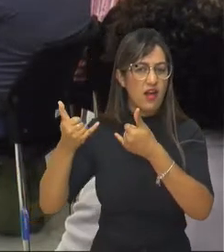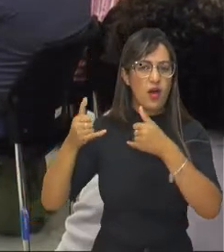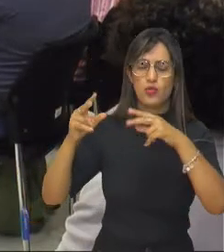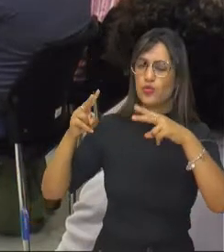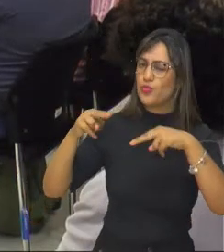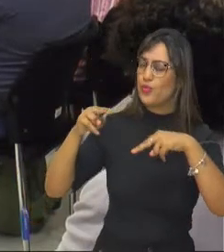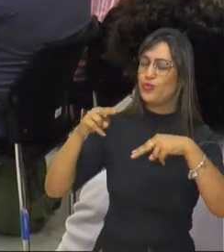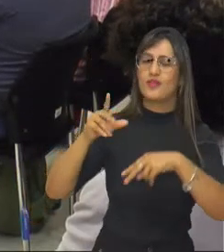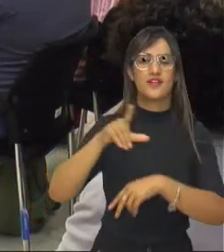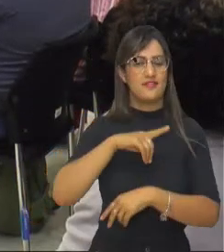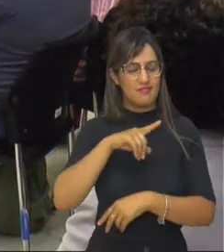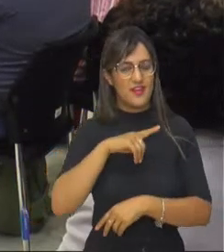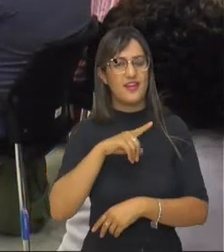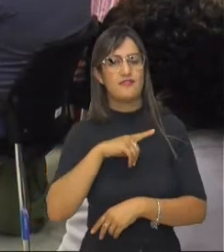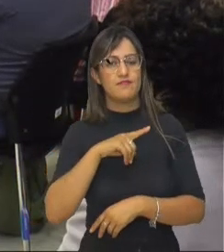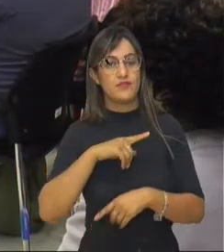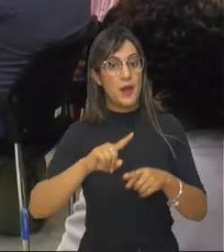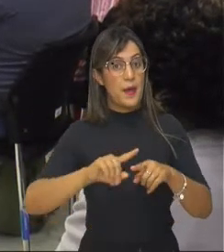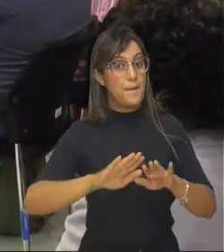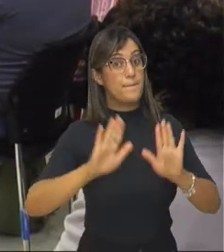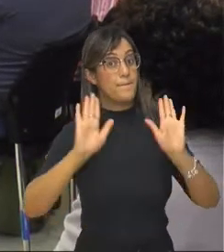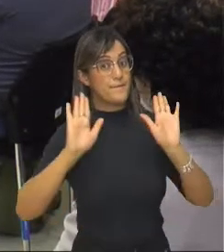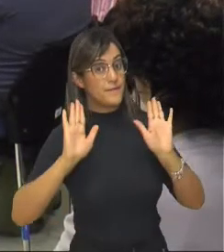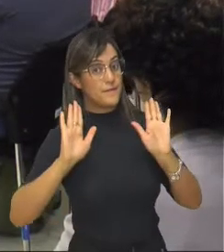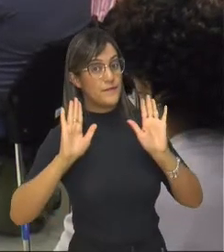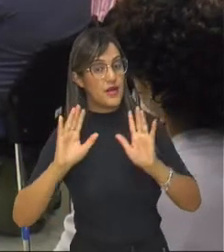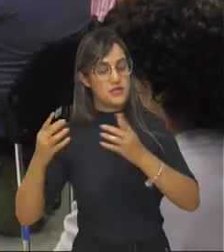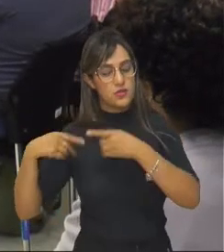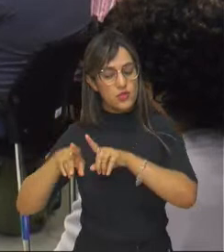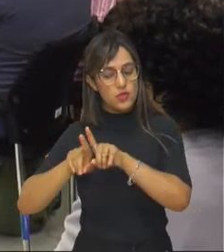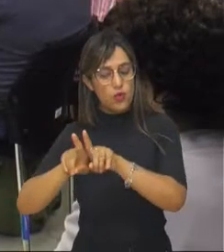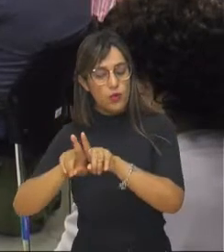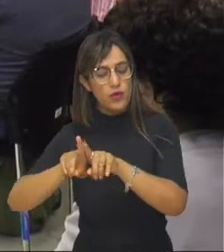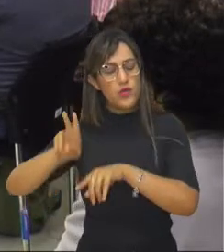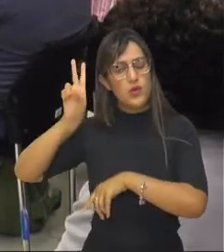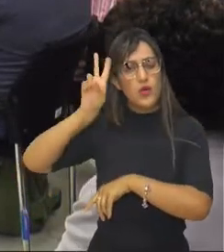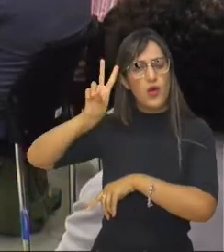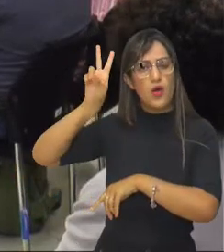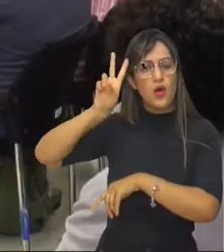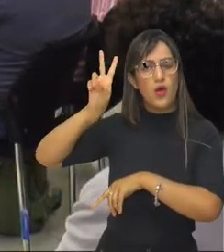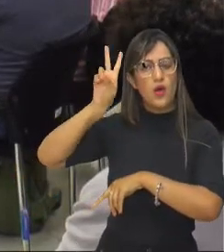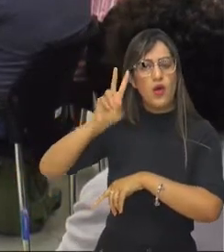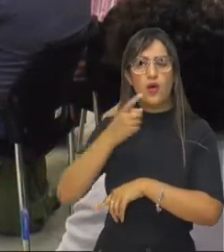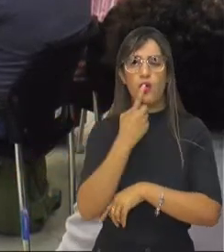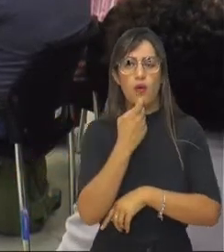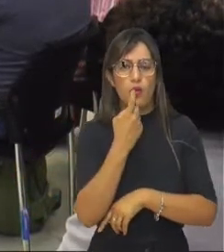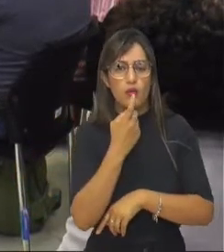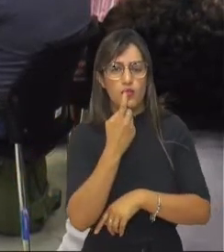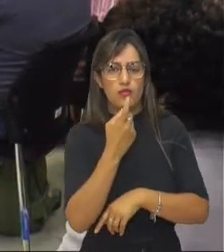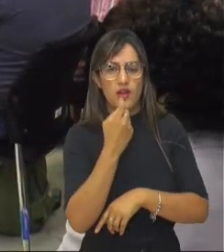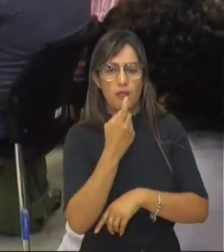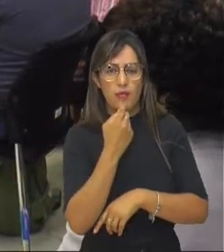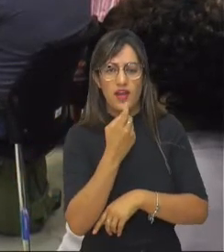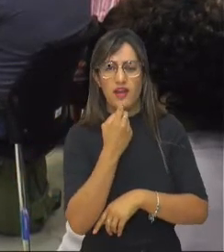existido. Mas, como a nossa companheira, nos recordo de que do vermelho interno do pau-brasil